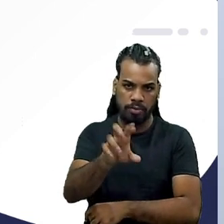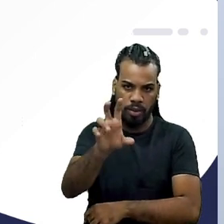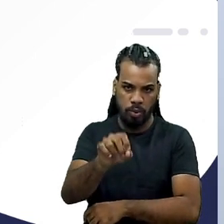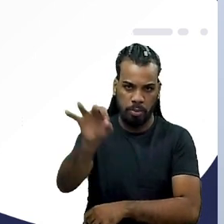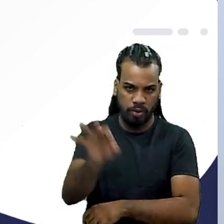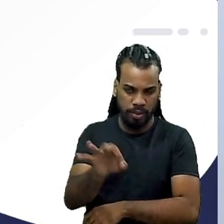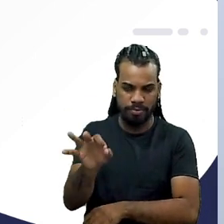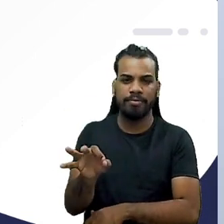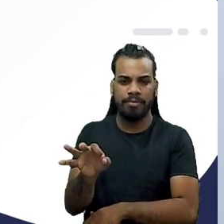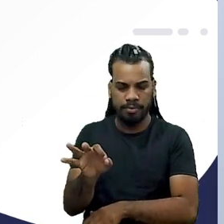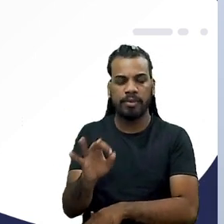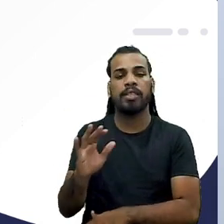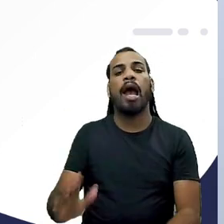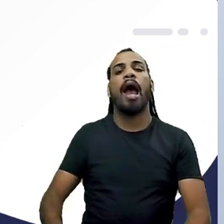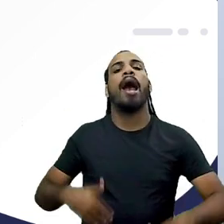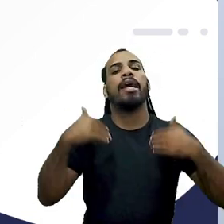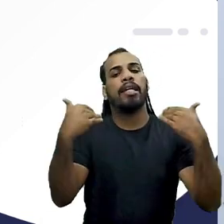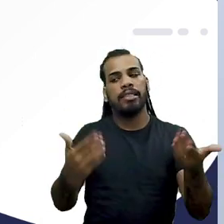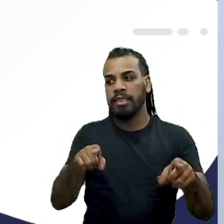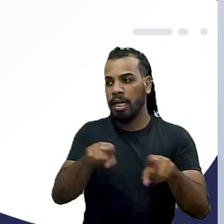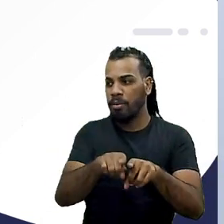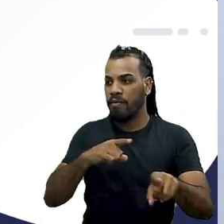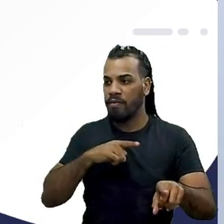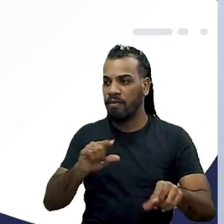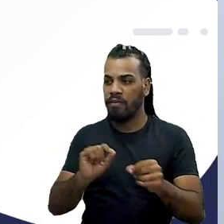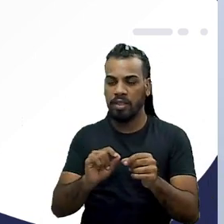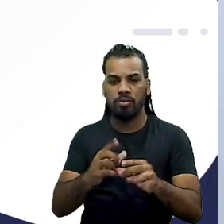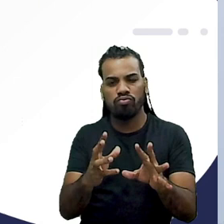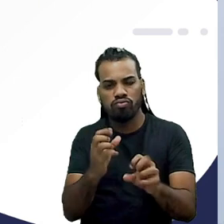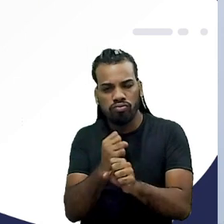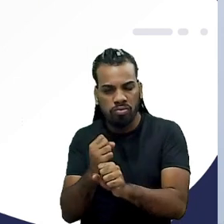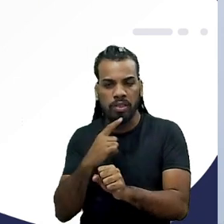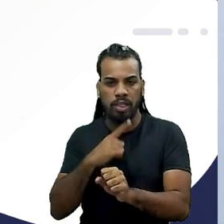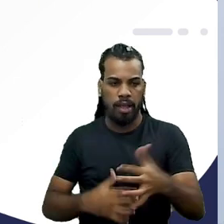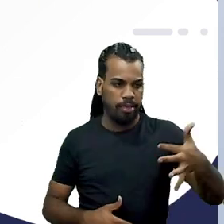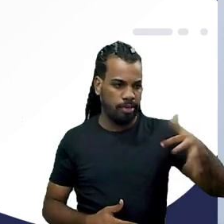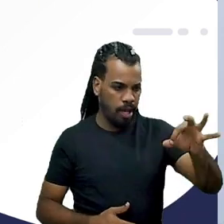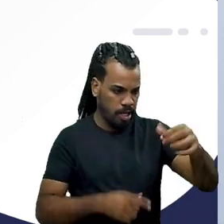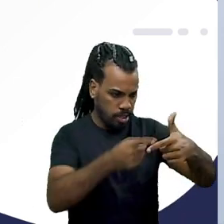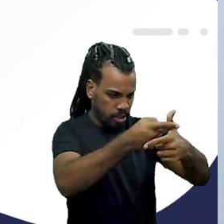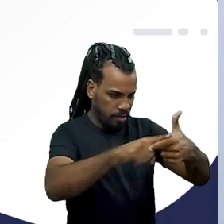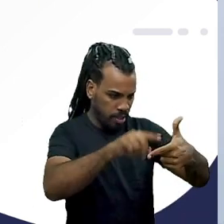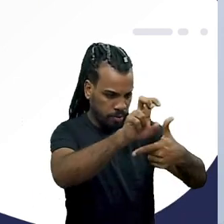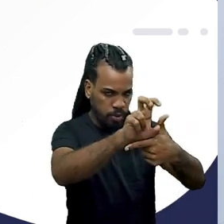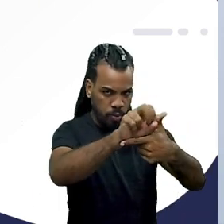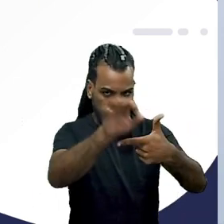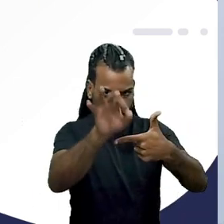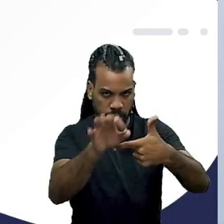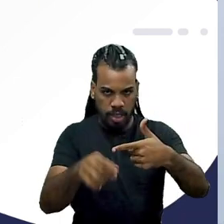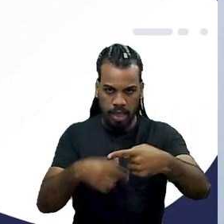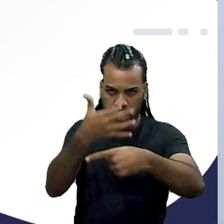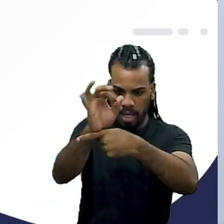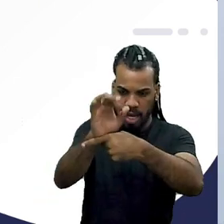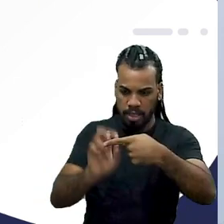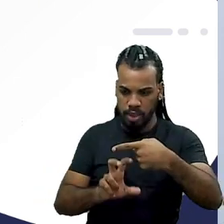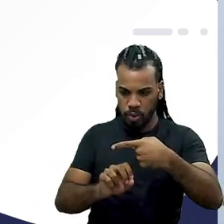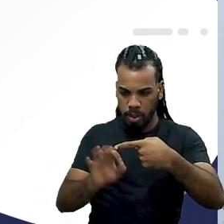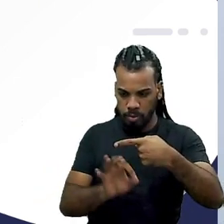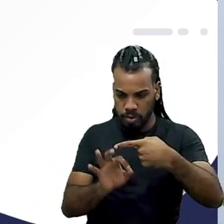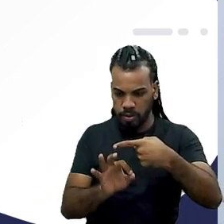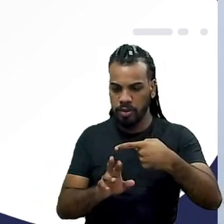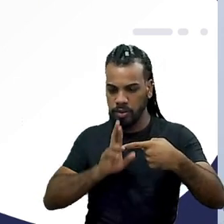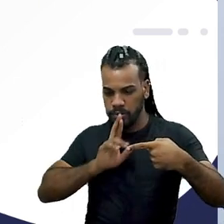50%. E aí ele vai fazer um cálculo. 10 dividido por 50%, ele vai